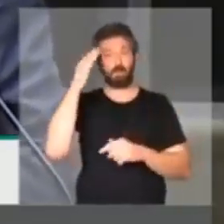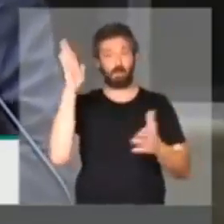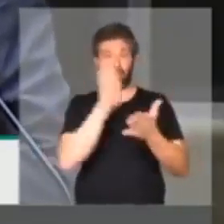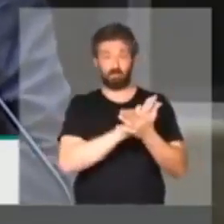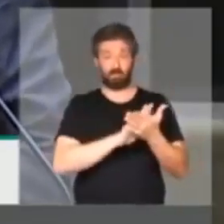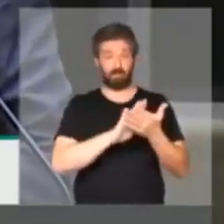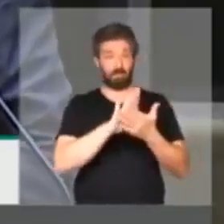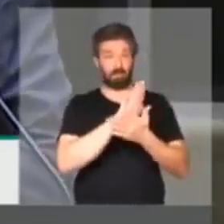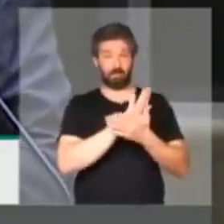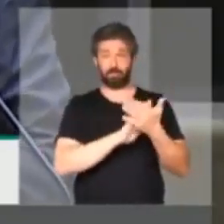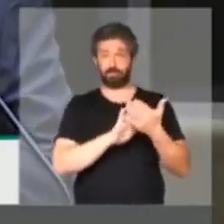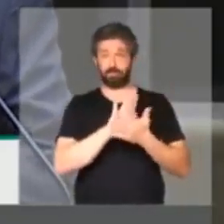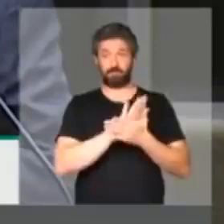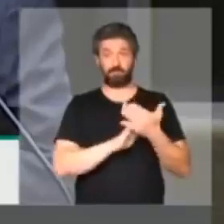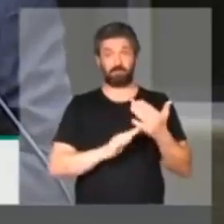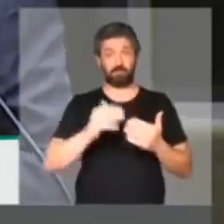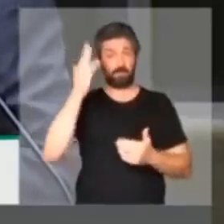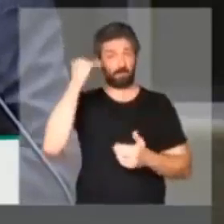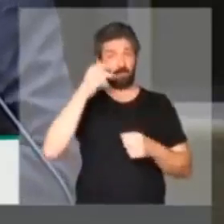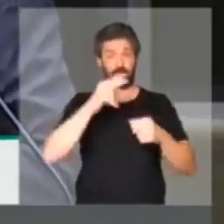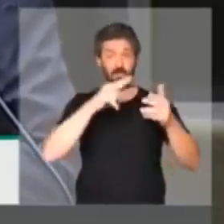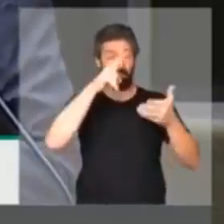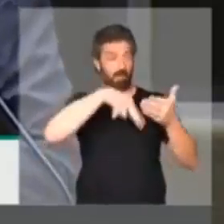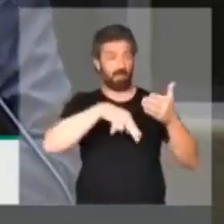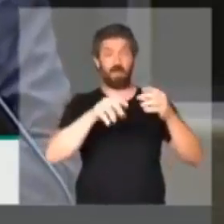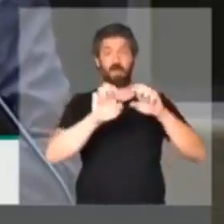nada. Ele não sabe ler um gráfico.